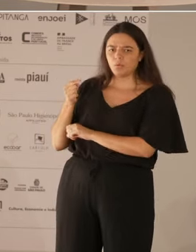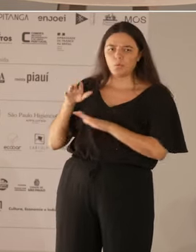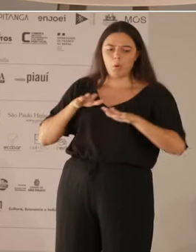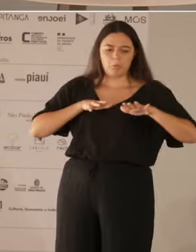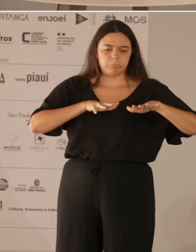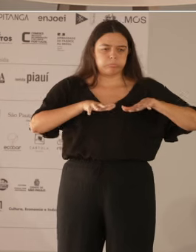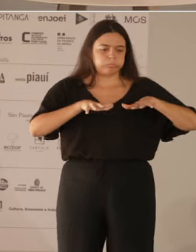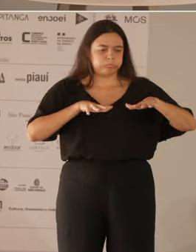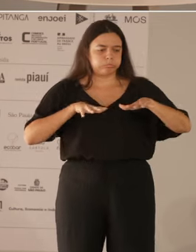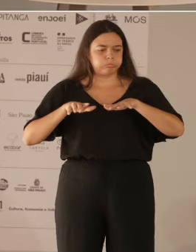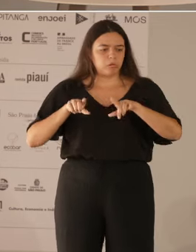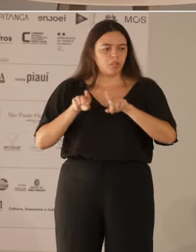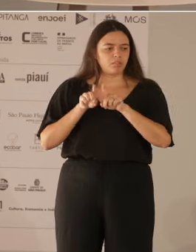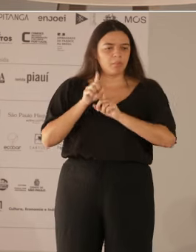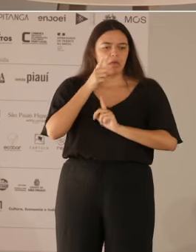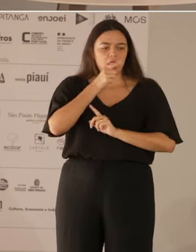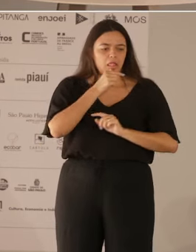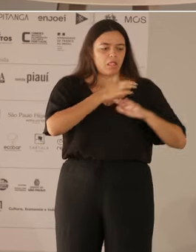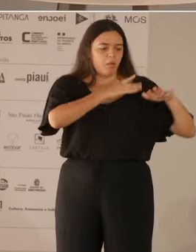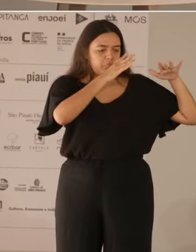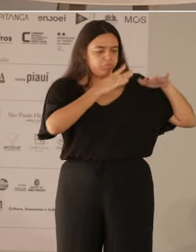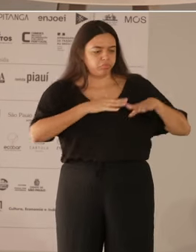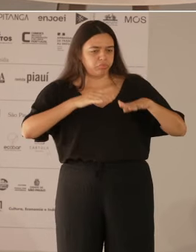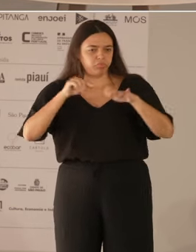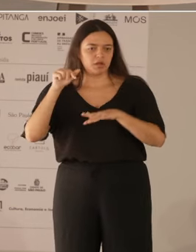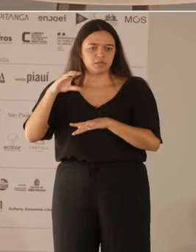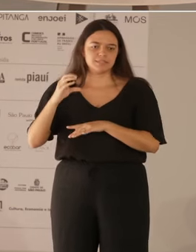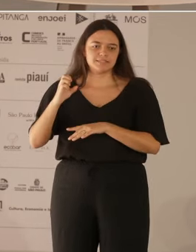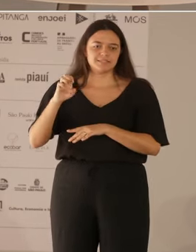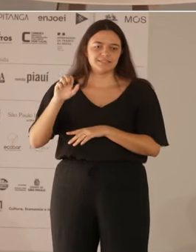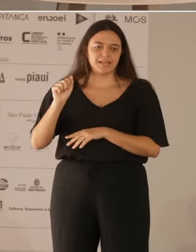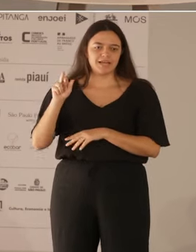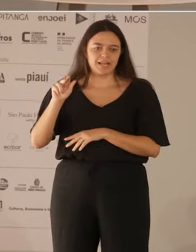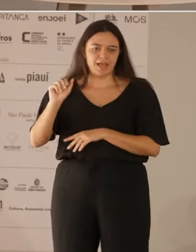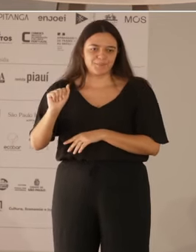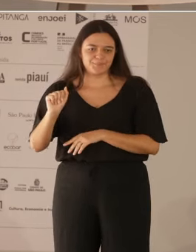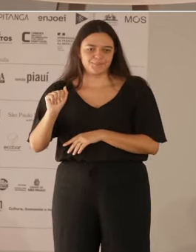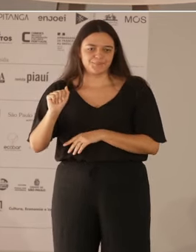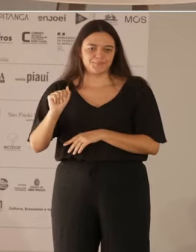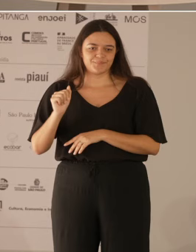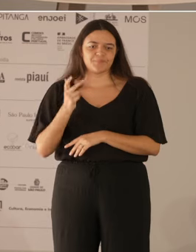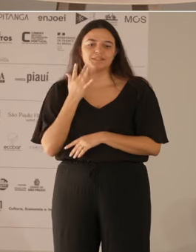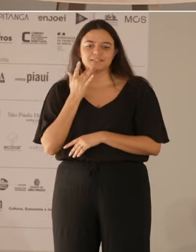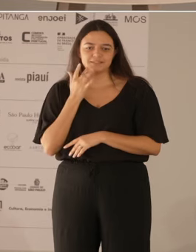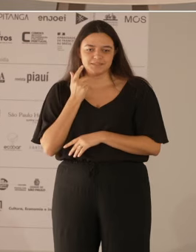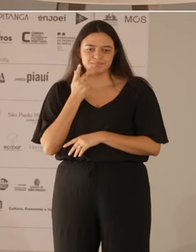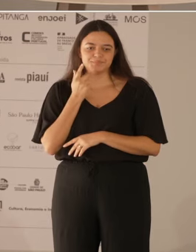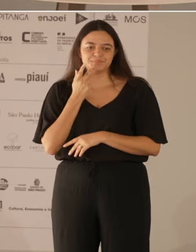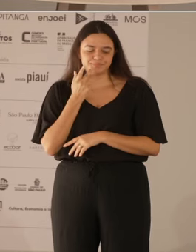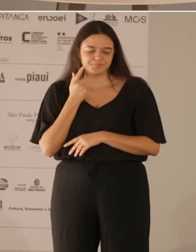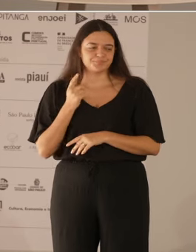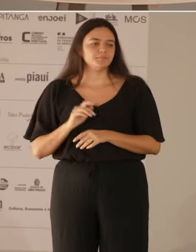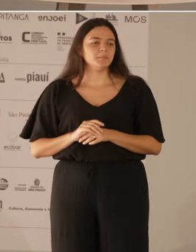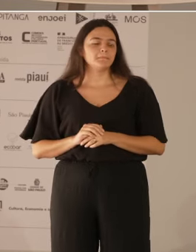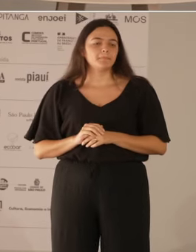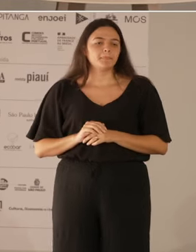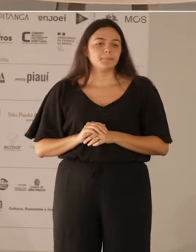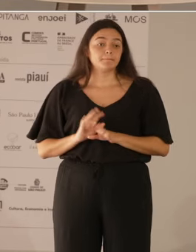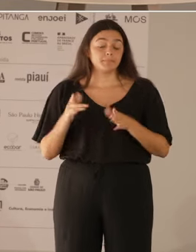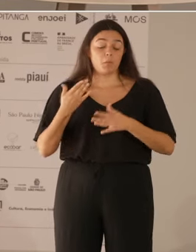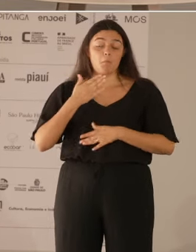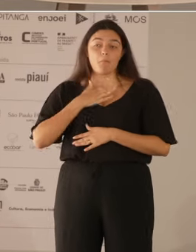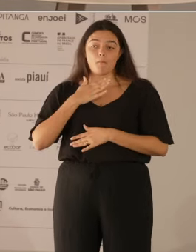tectônicos levaram aquela água toda para o Ceará. Então, aquilo é uma memória também da natureza. Então, assim, para